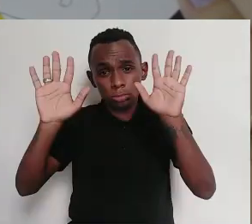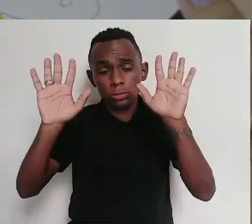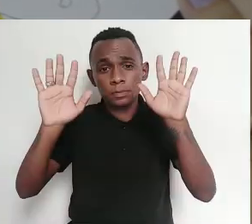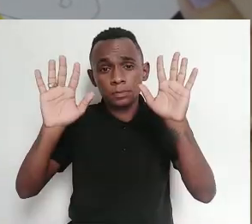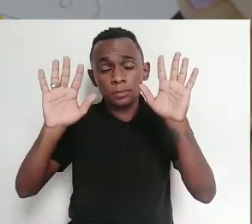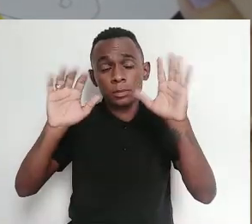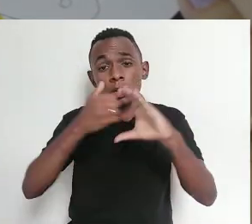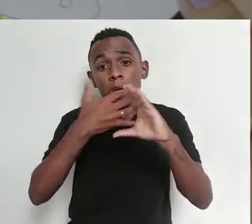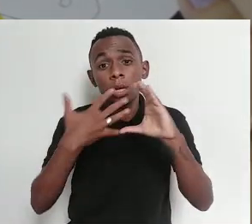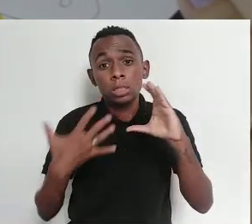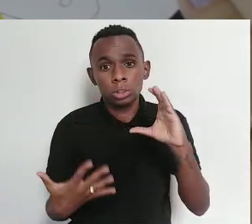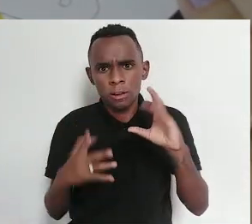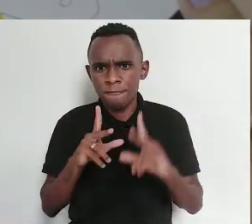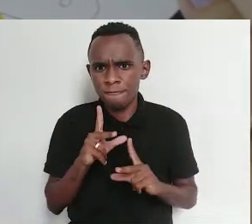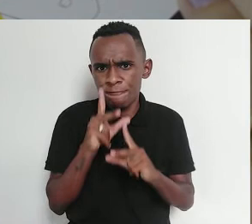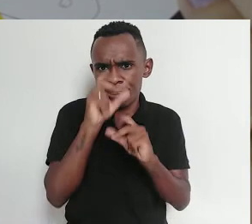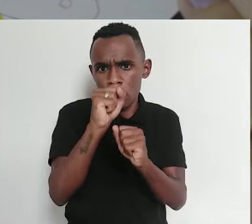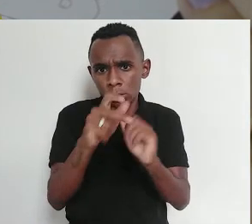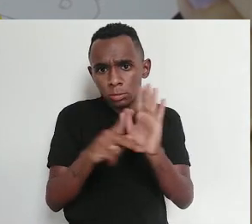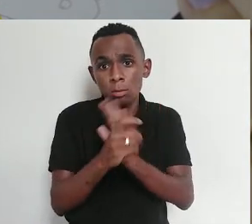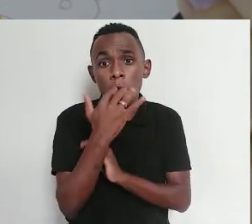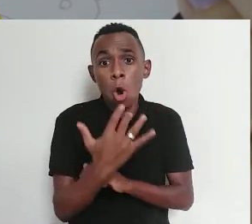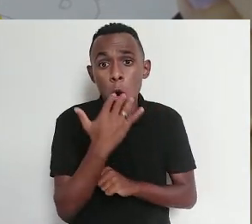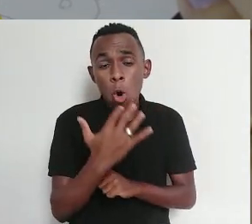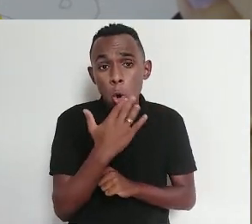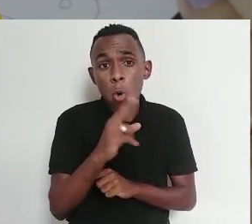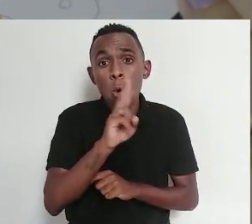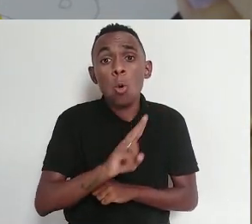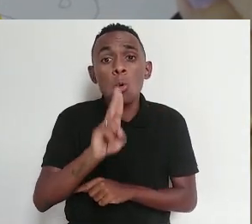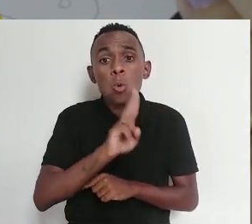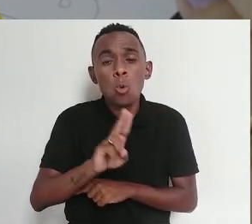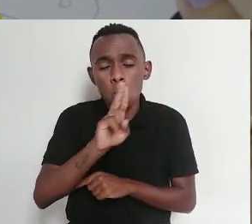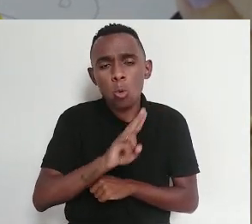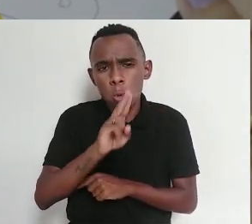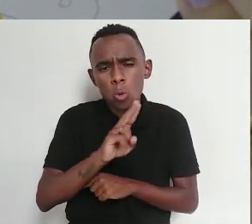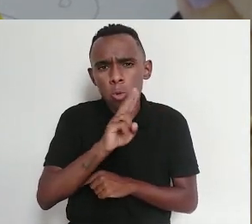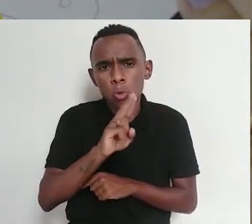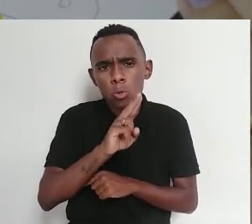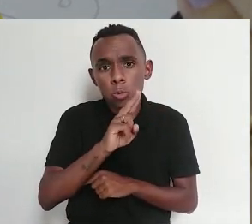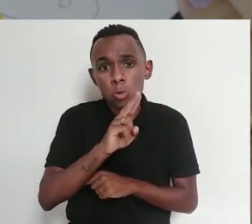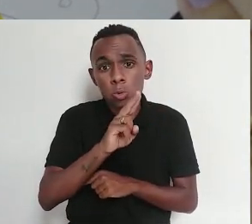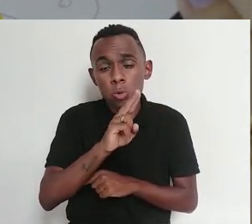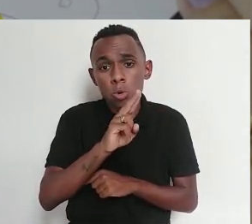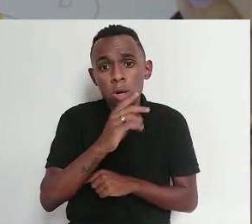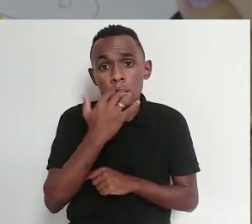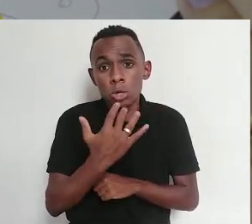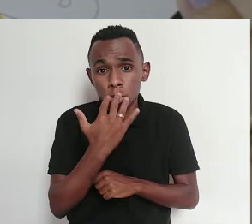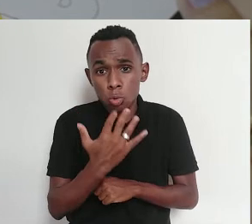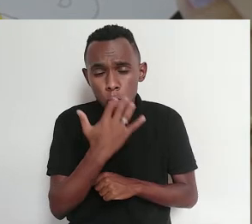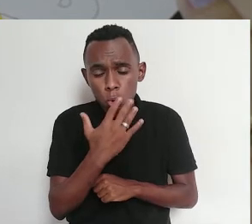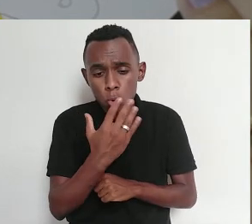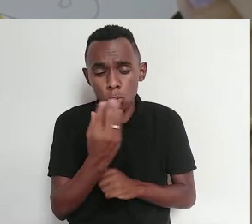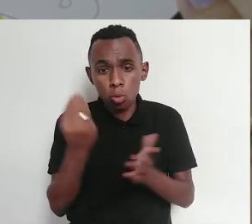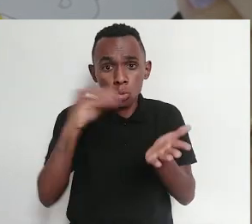uma característica muito forte da aquarela, que é quando a gente usa uma cor por cima de outra cor para criar